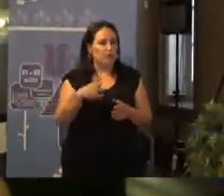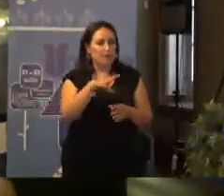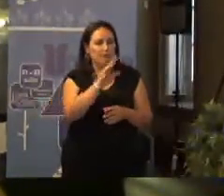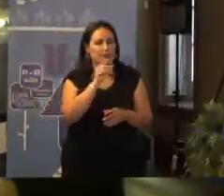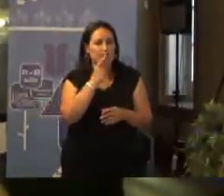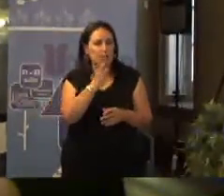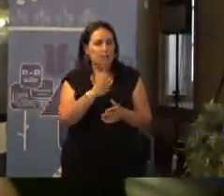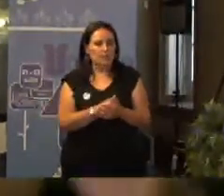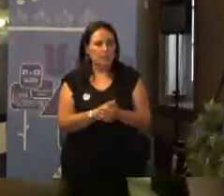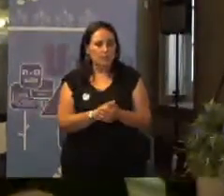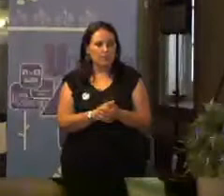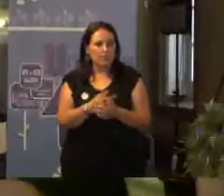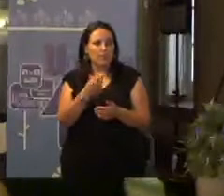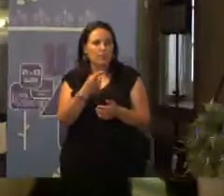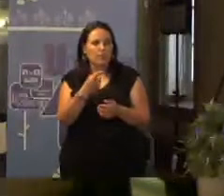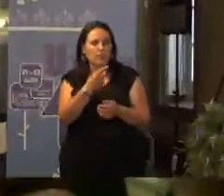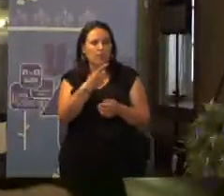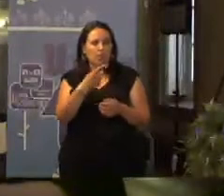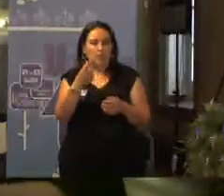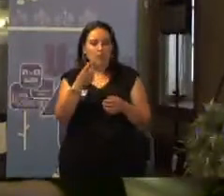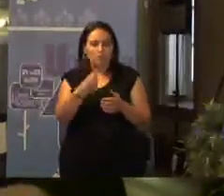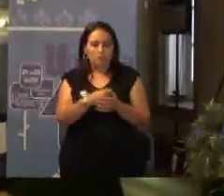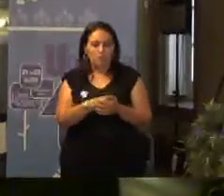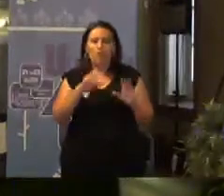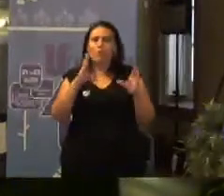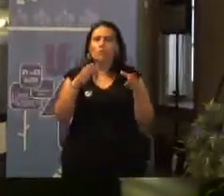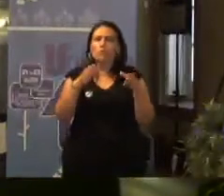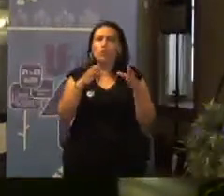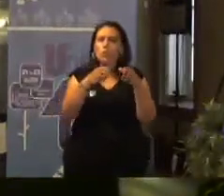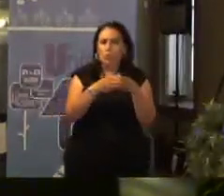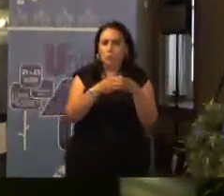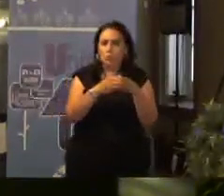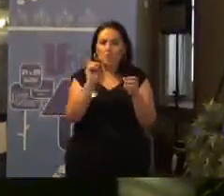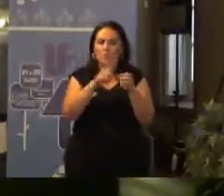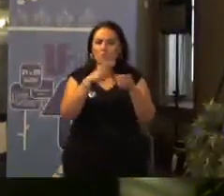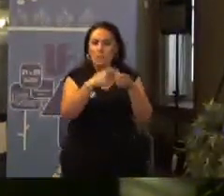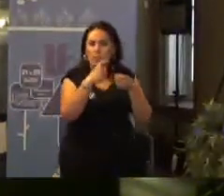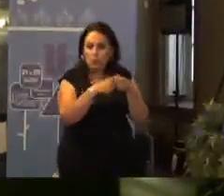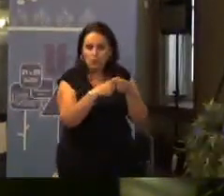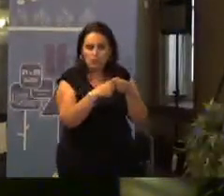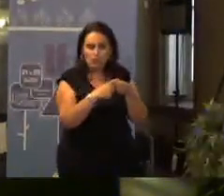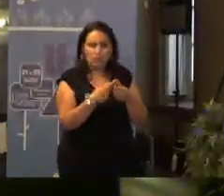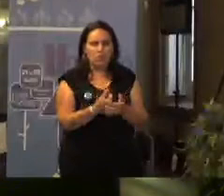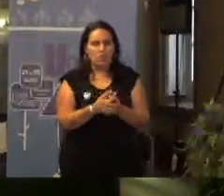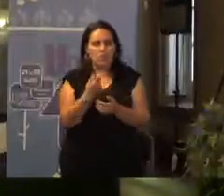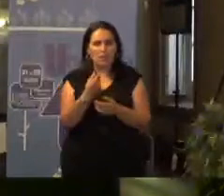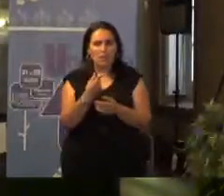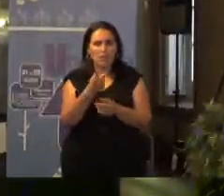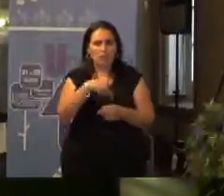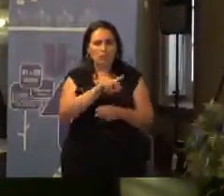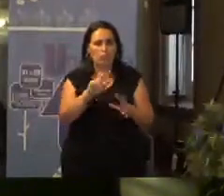reconhecia que na acumulação de forças era essencial essa participação, e ela permitia, entre outras